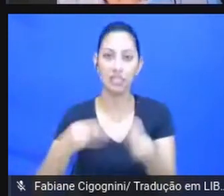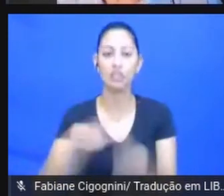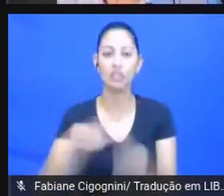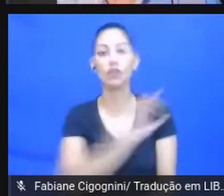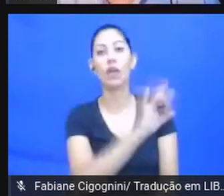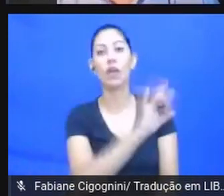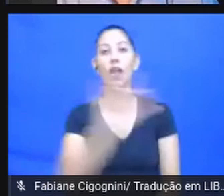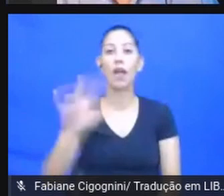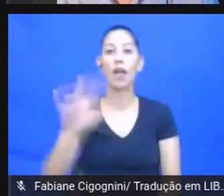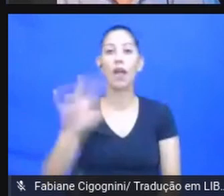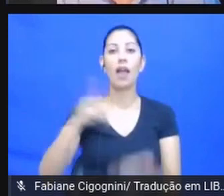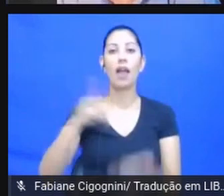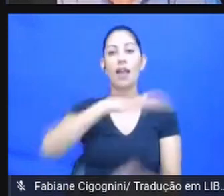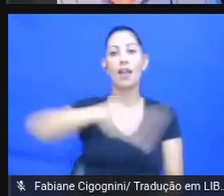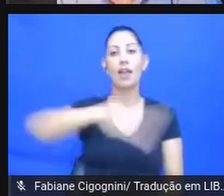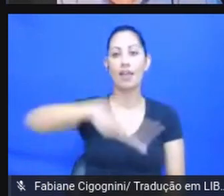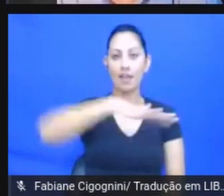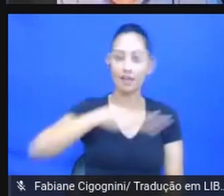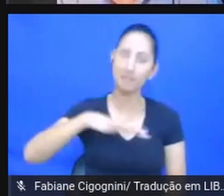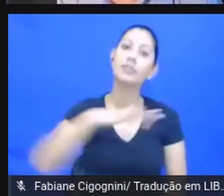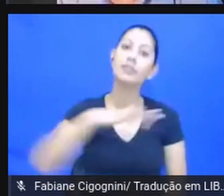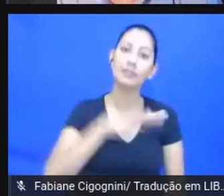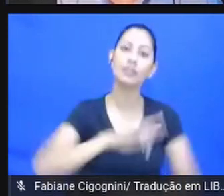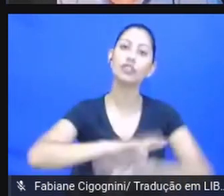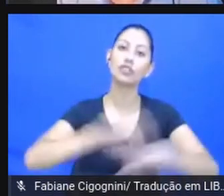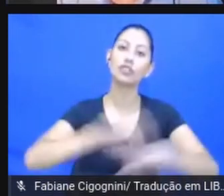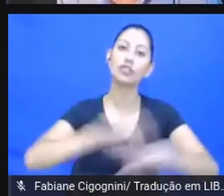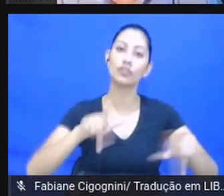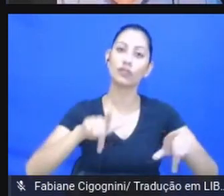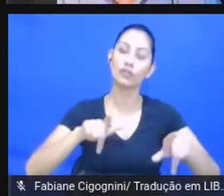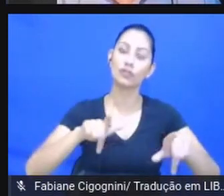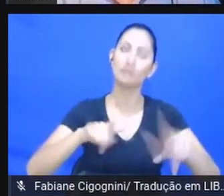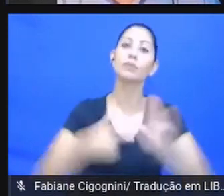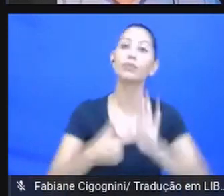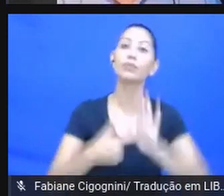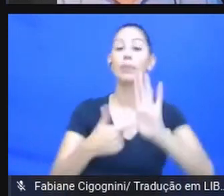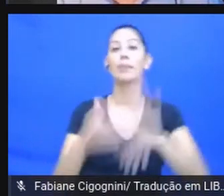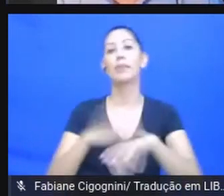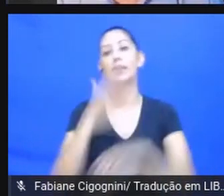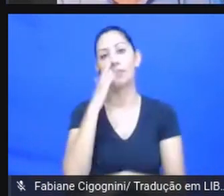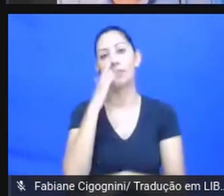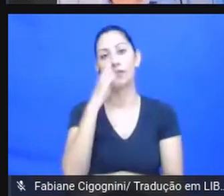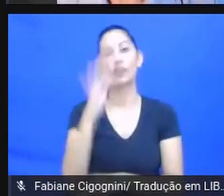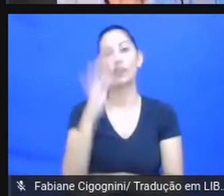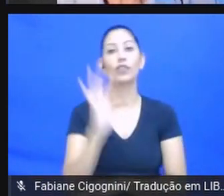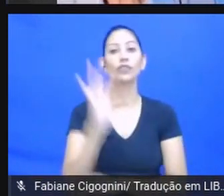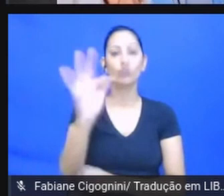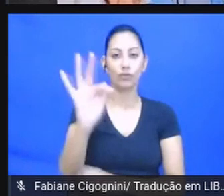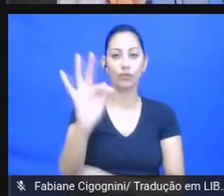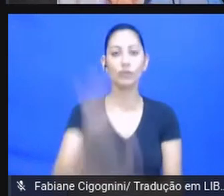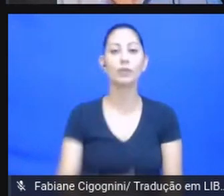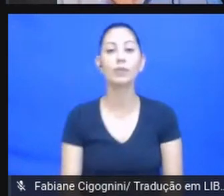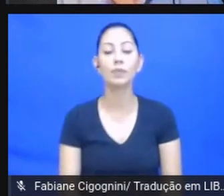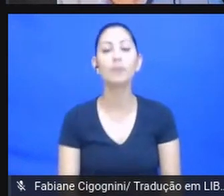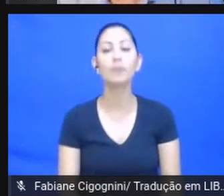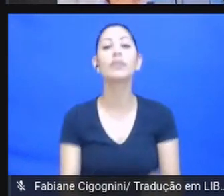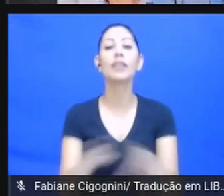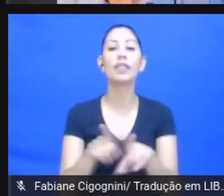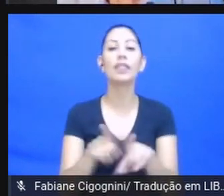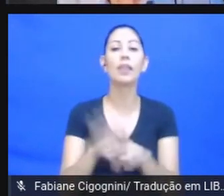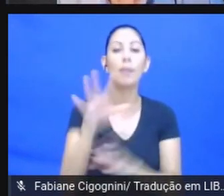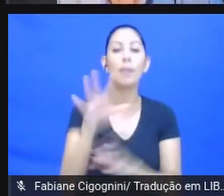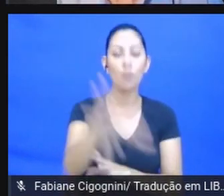vai ser muito mais destacado. A busca de economia de